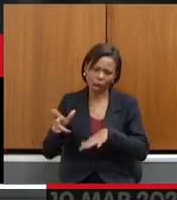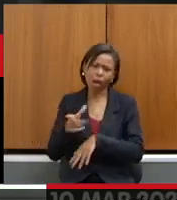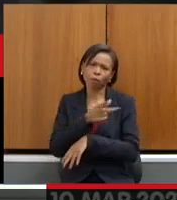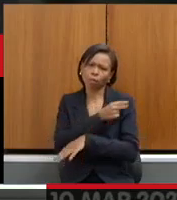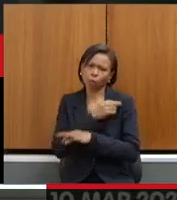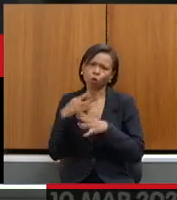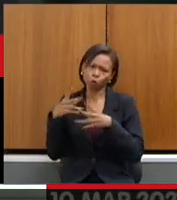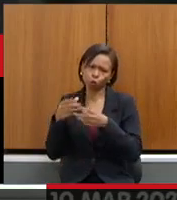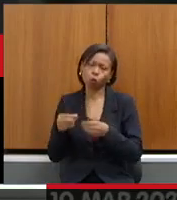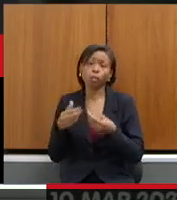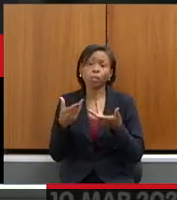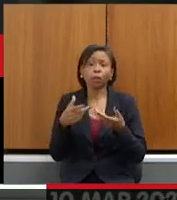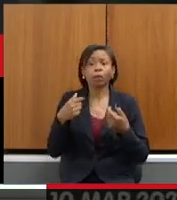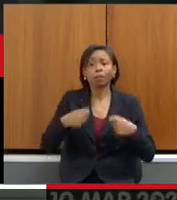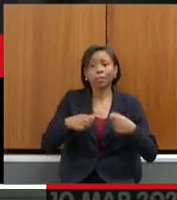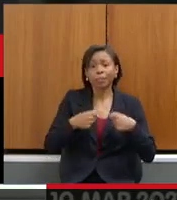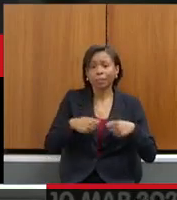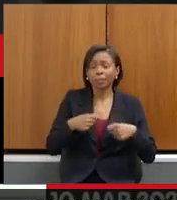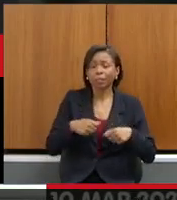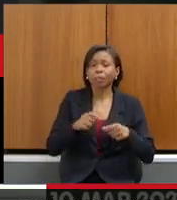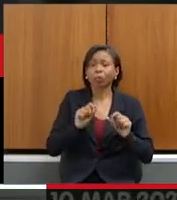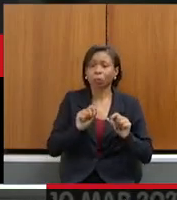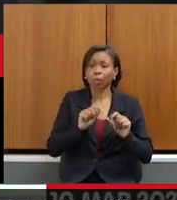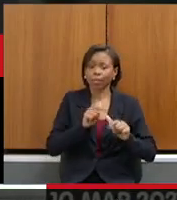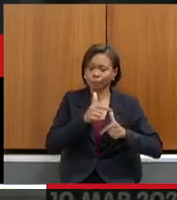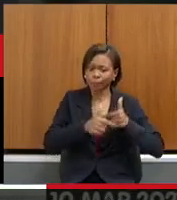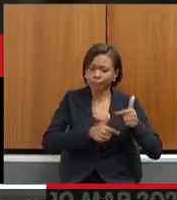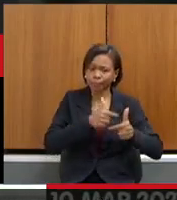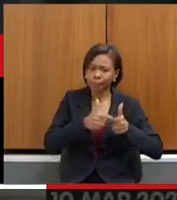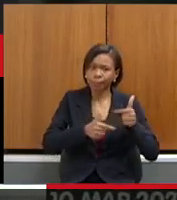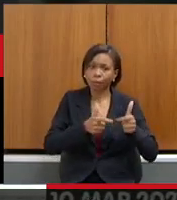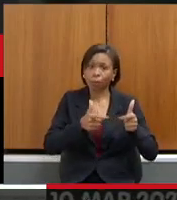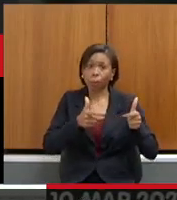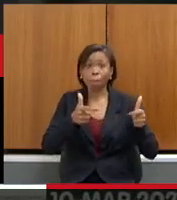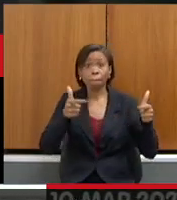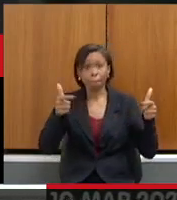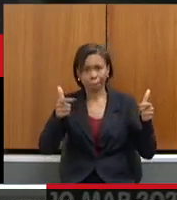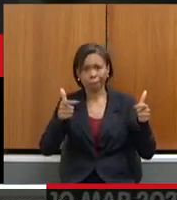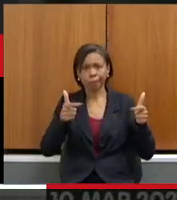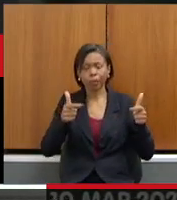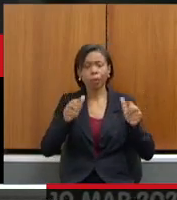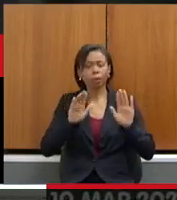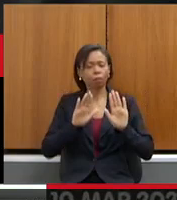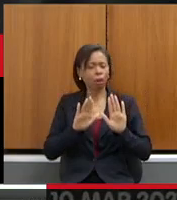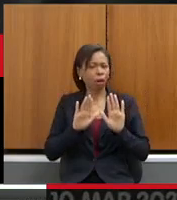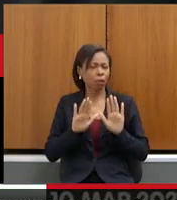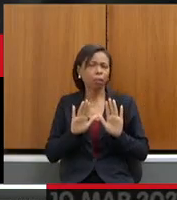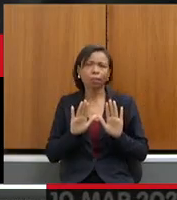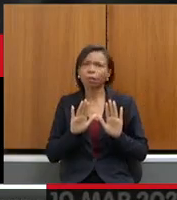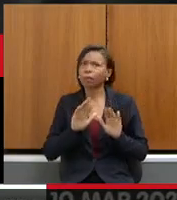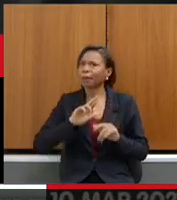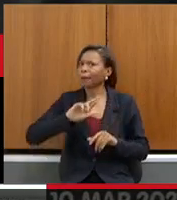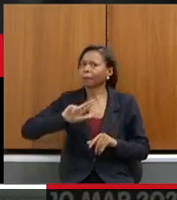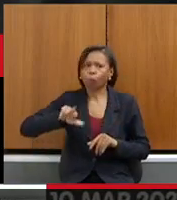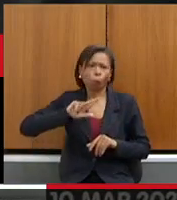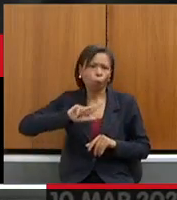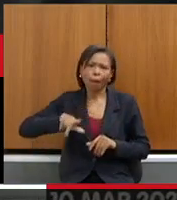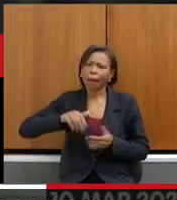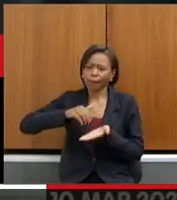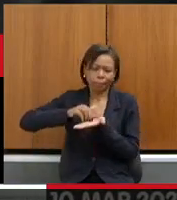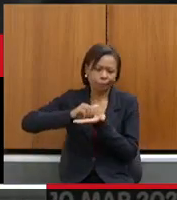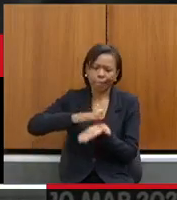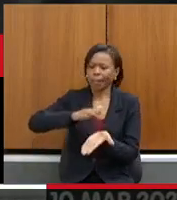É fundamental que a gente tenha uma capacidade operacional aumentada de forma nenhuma se trata de